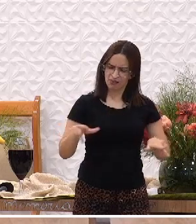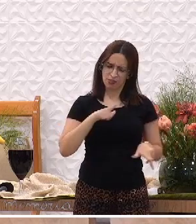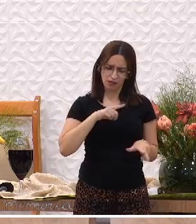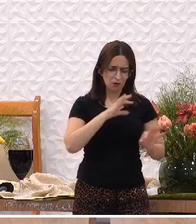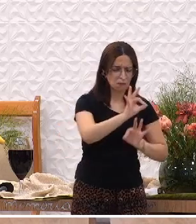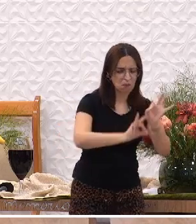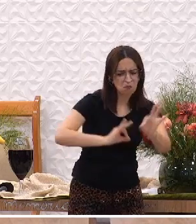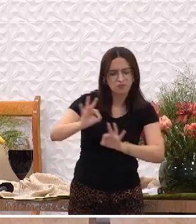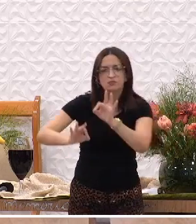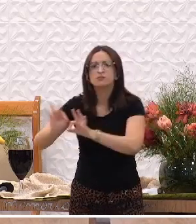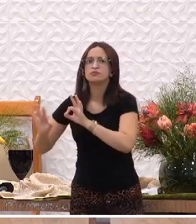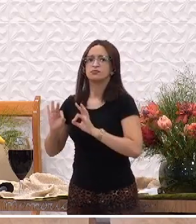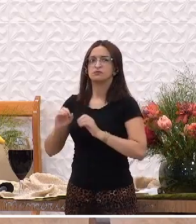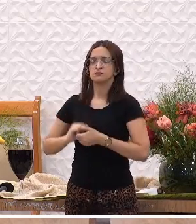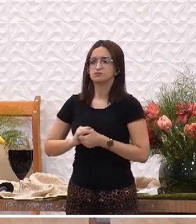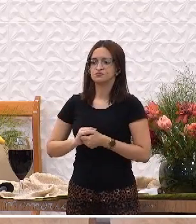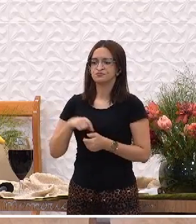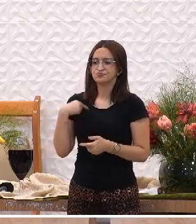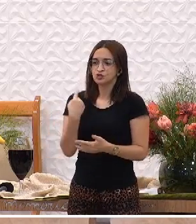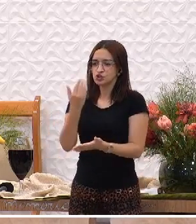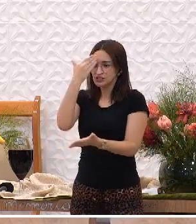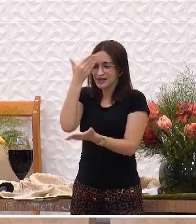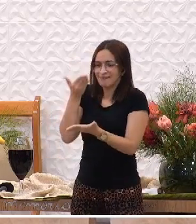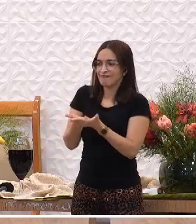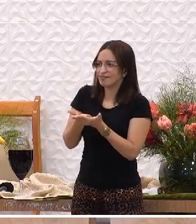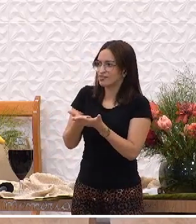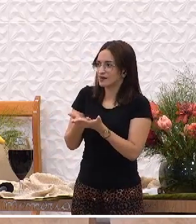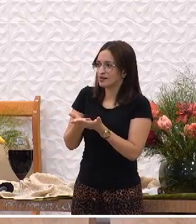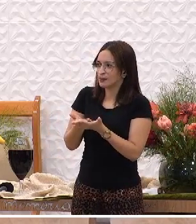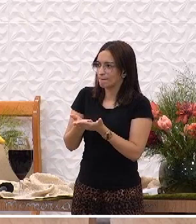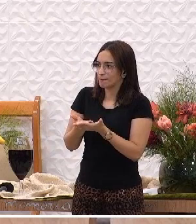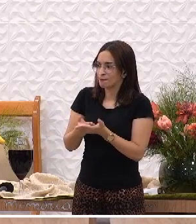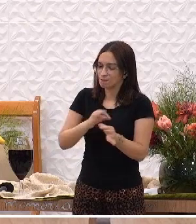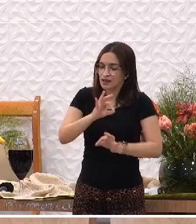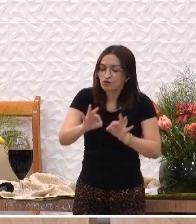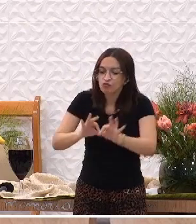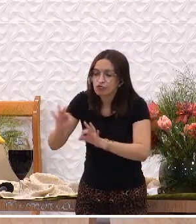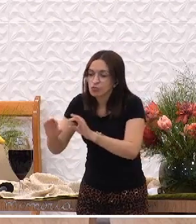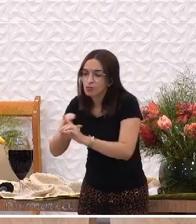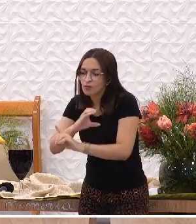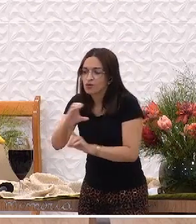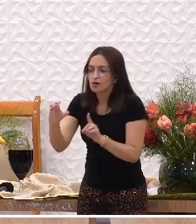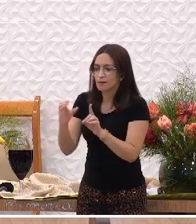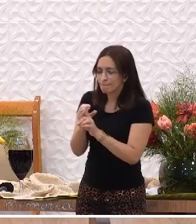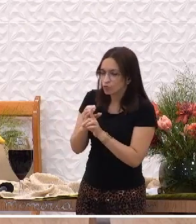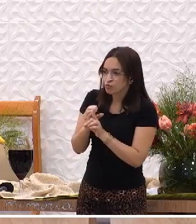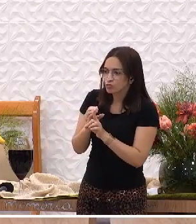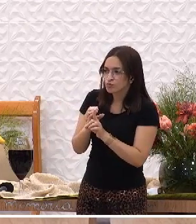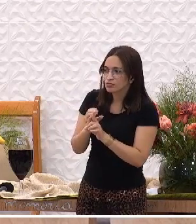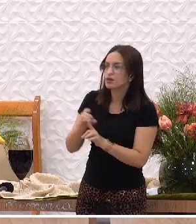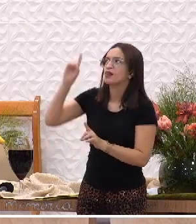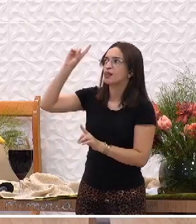A gente acredita que a maneira de se cultuar a Deus é instituída por Ele e bem delimitada pela Sua